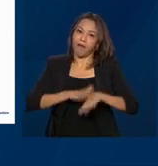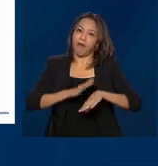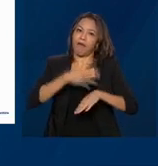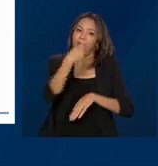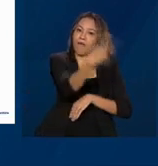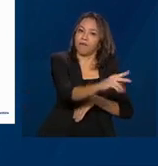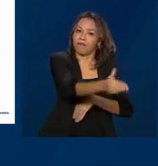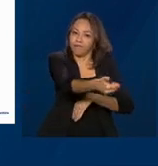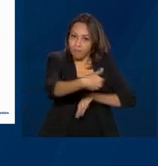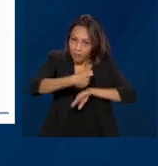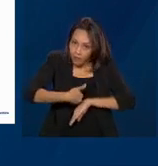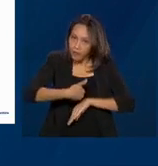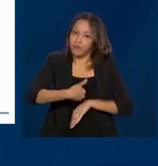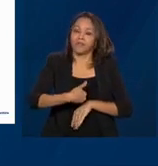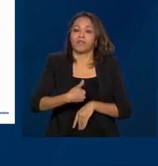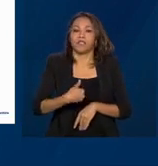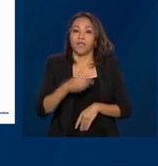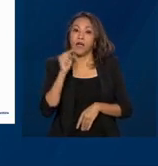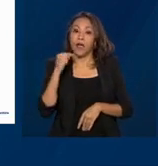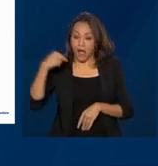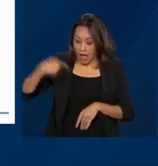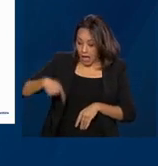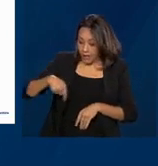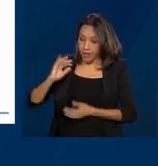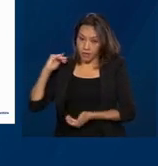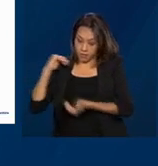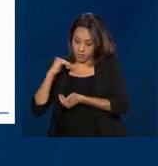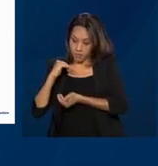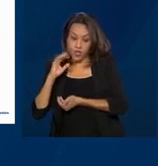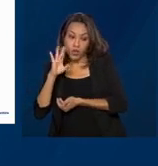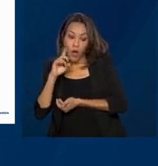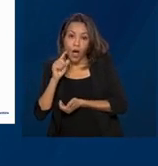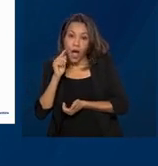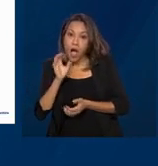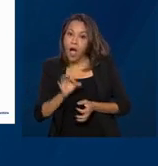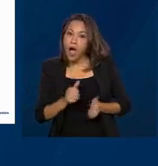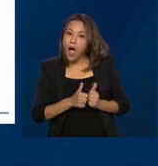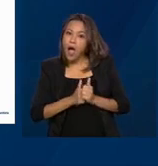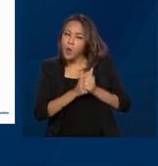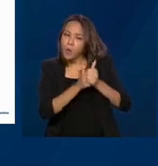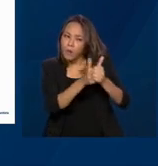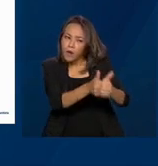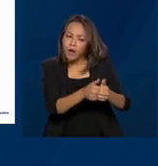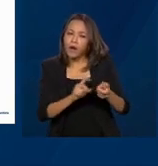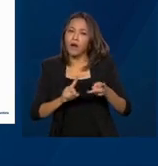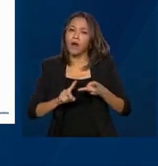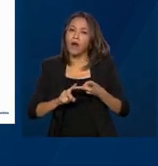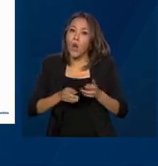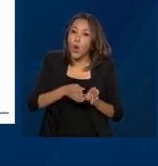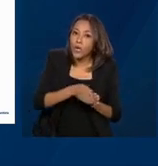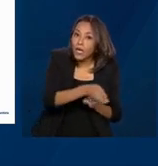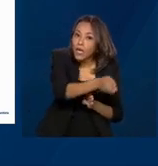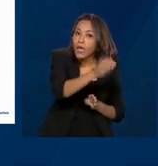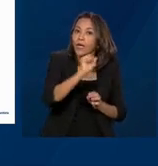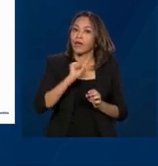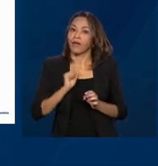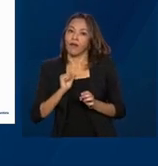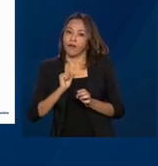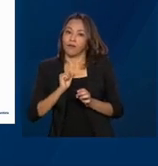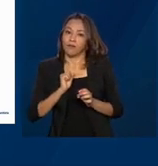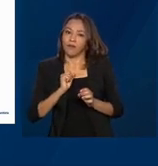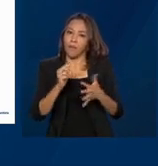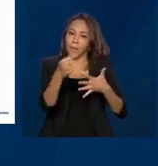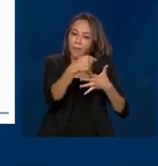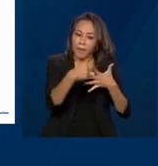agências reguladoras. A agência reguladora acompanha, orienta, aconselha, faz o